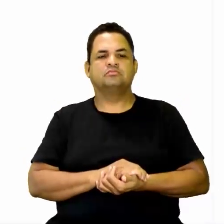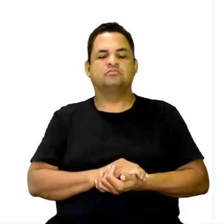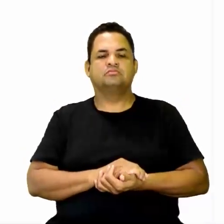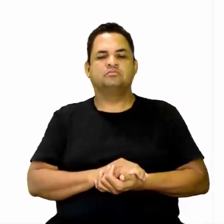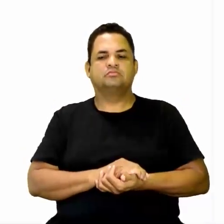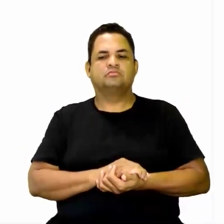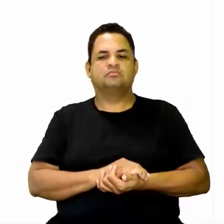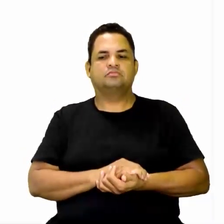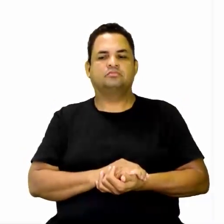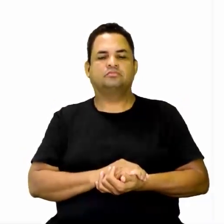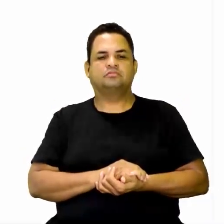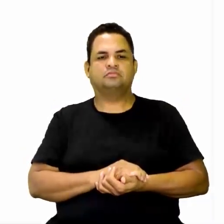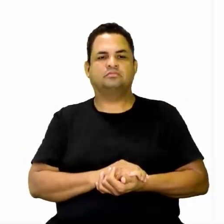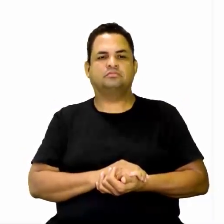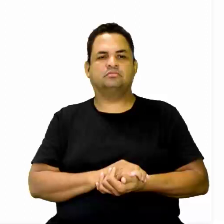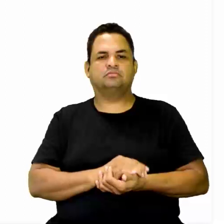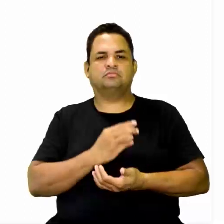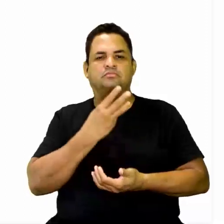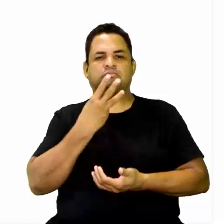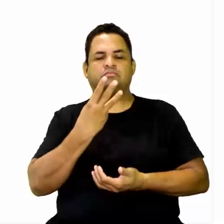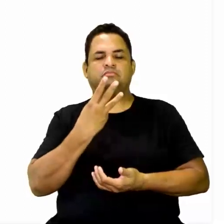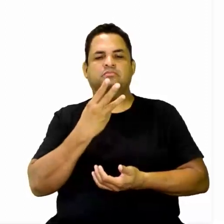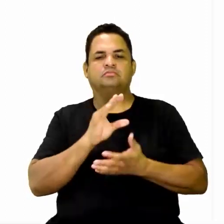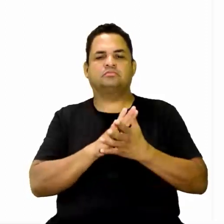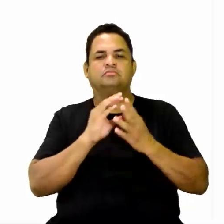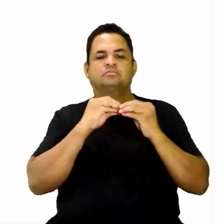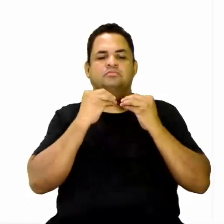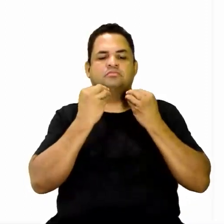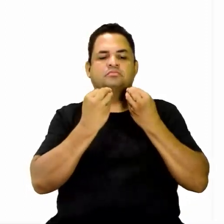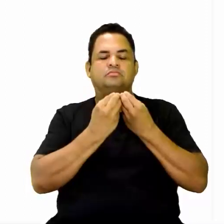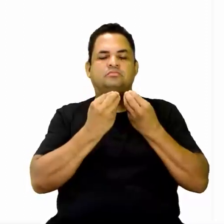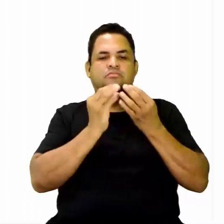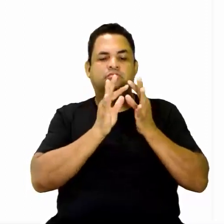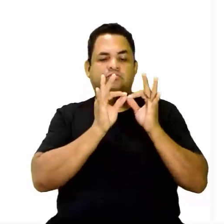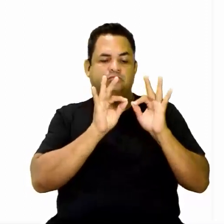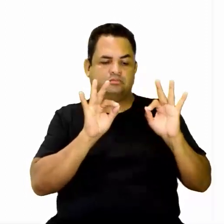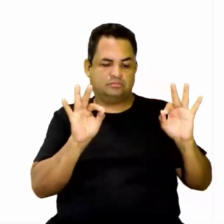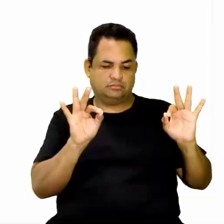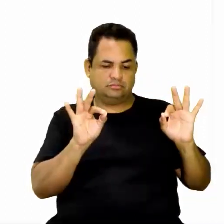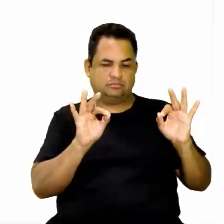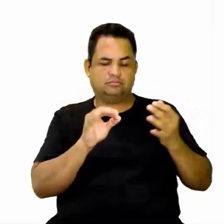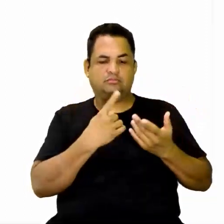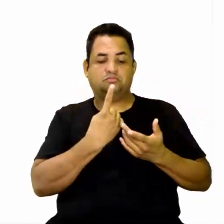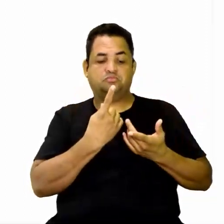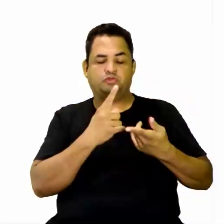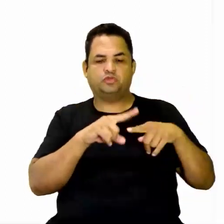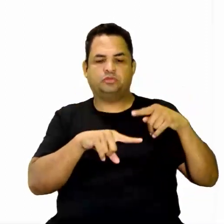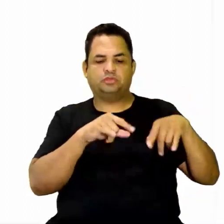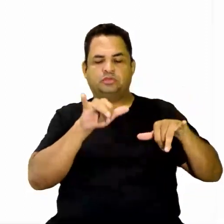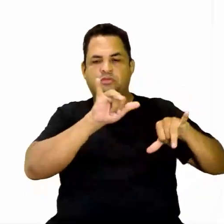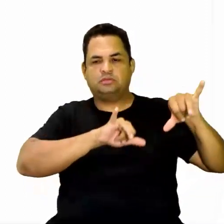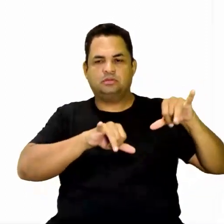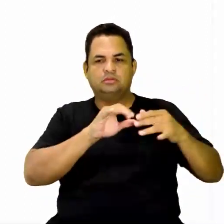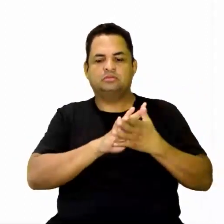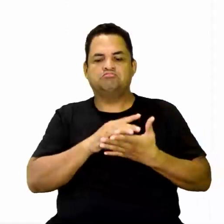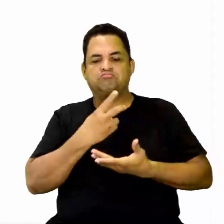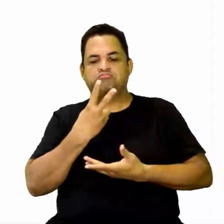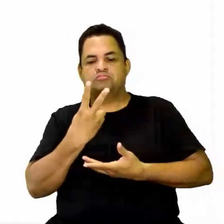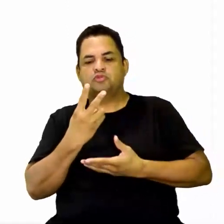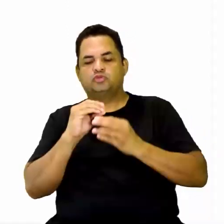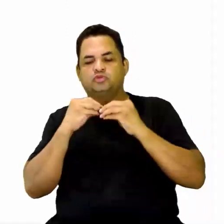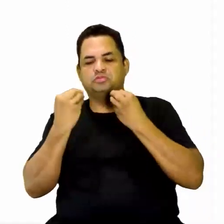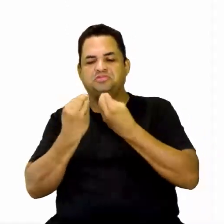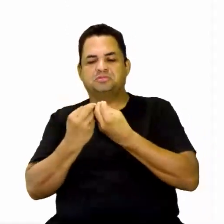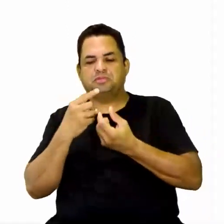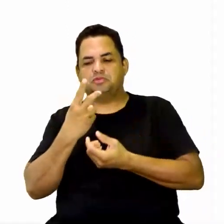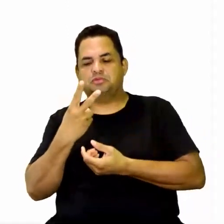exista. 3 substâncias simples e 2 substâncias